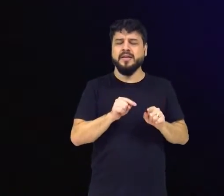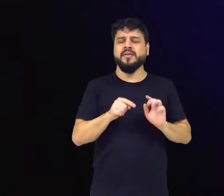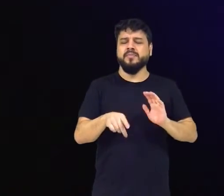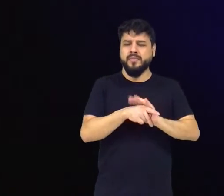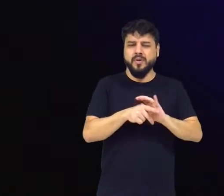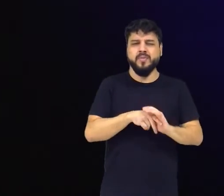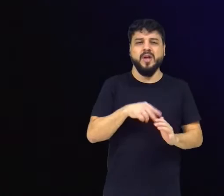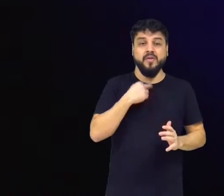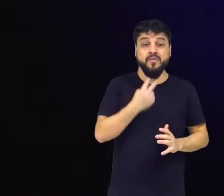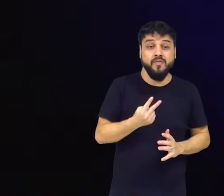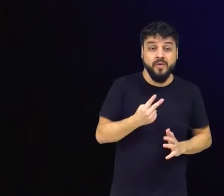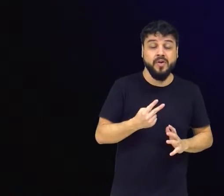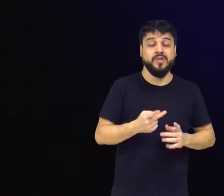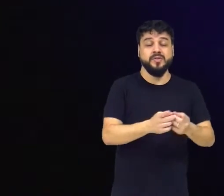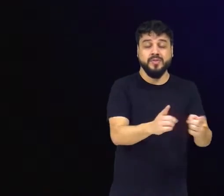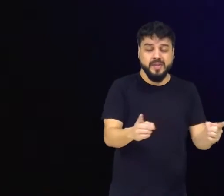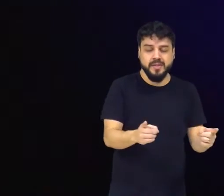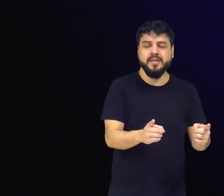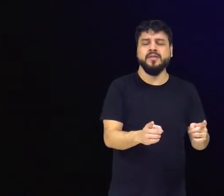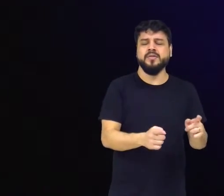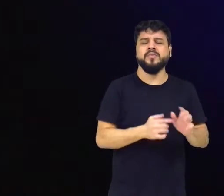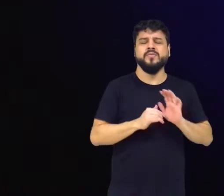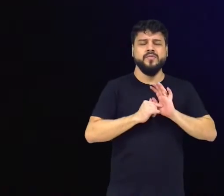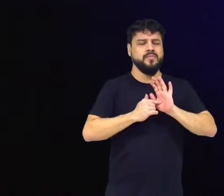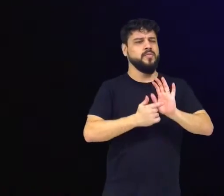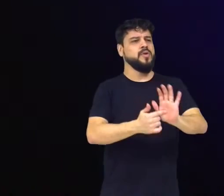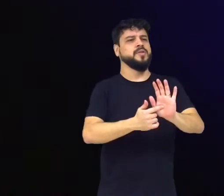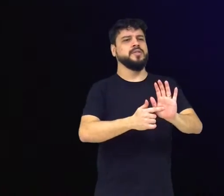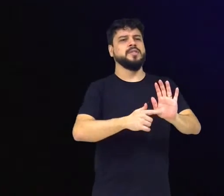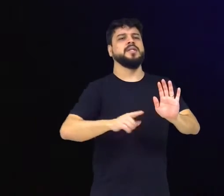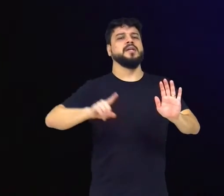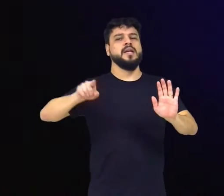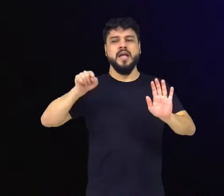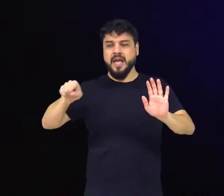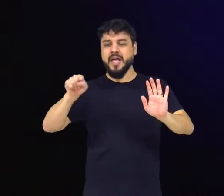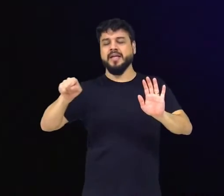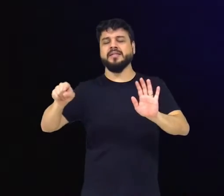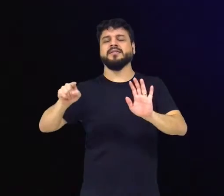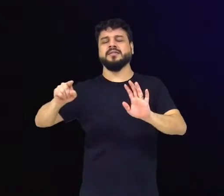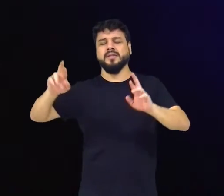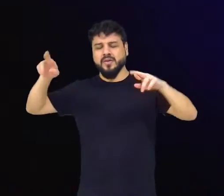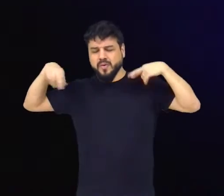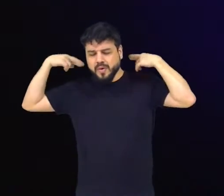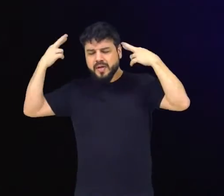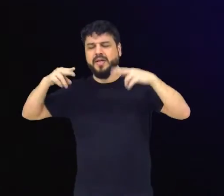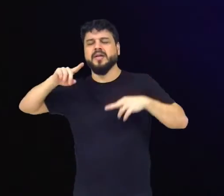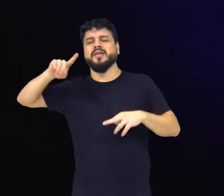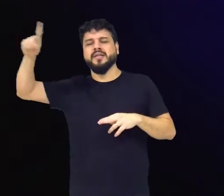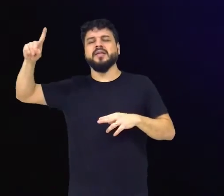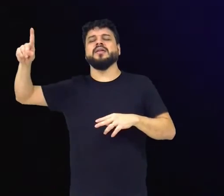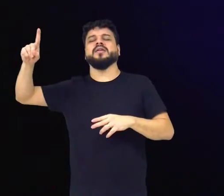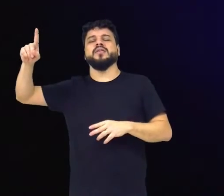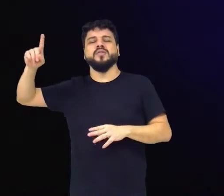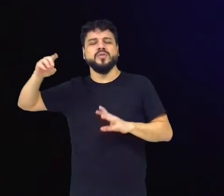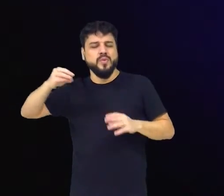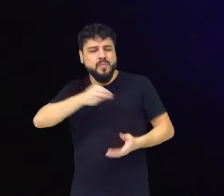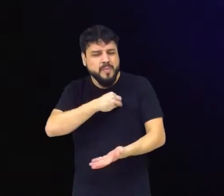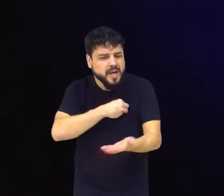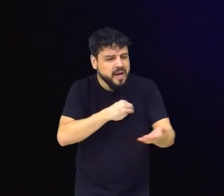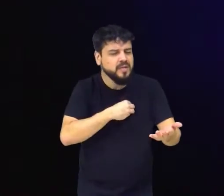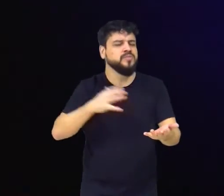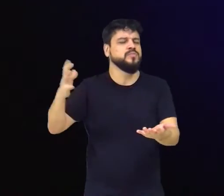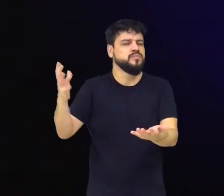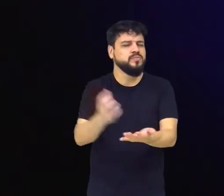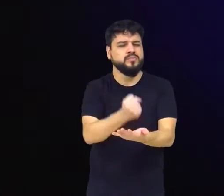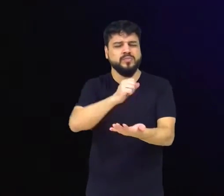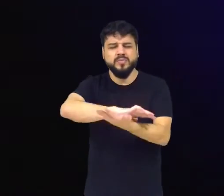Jesus é verdadeiramente o Cordeiro de Deus que tira o pecado do mundo. Está lá em João 1, 29. Agora,